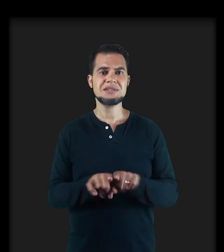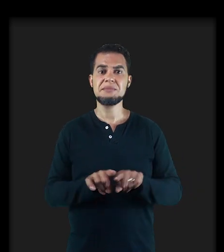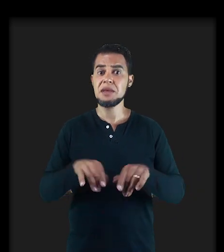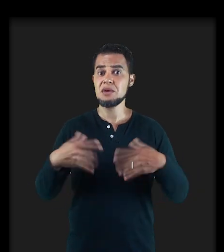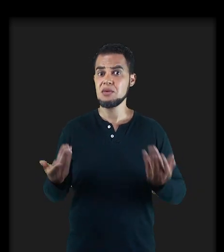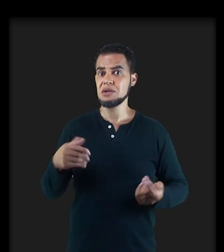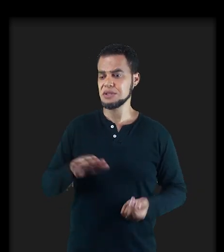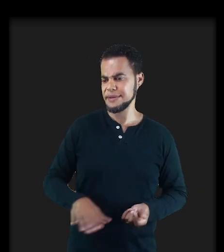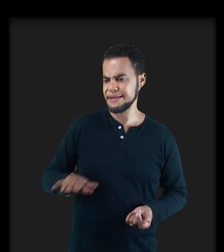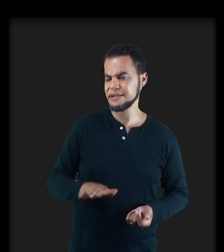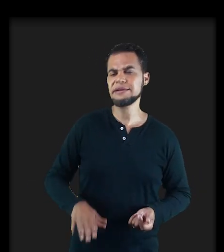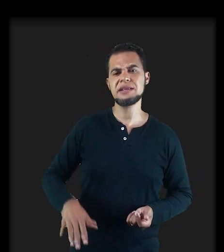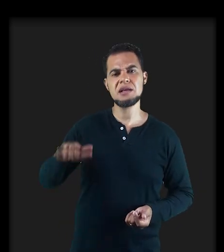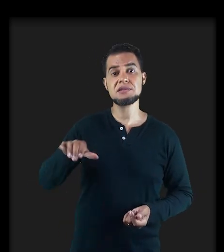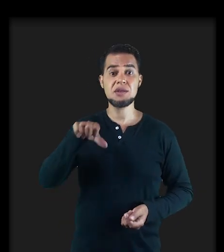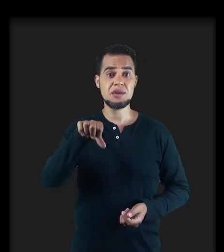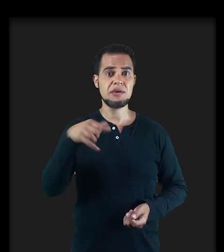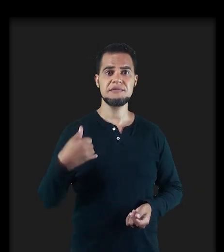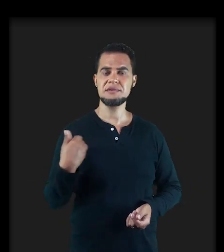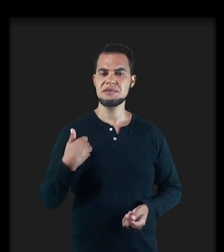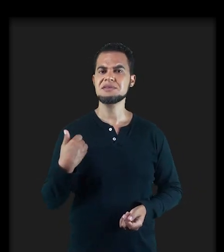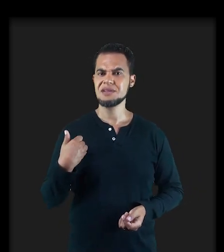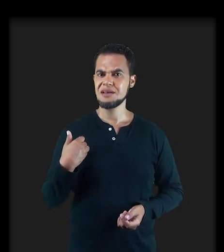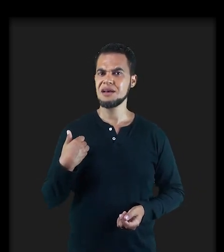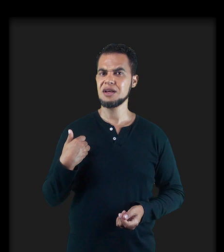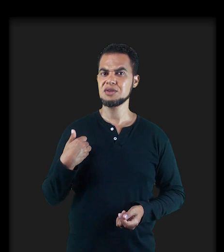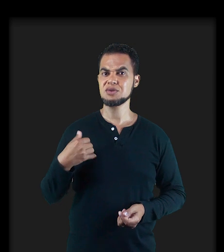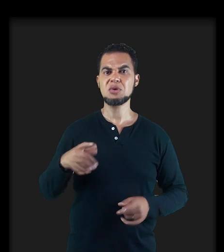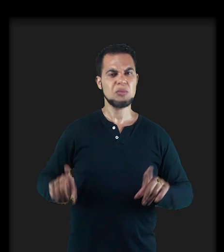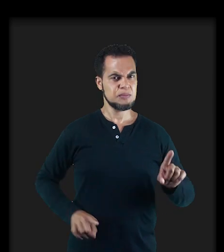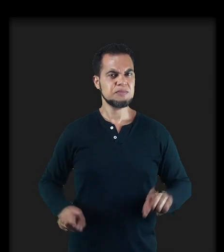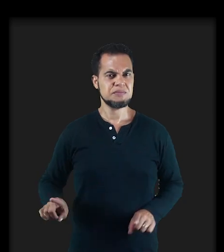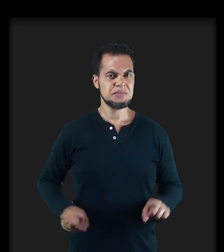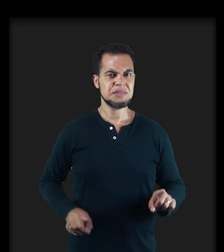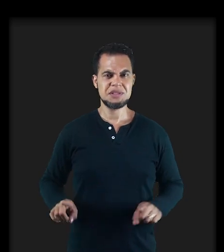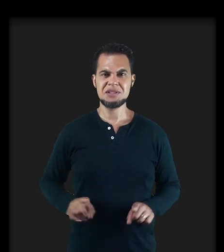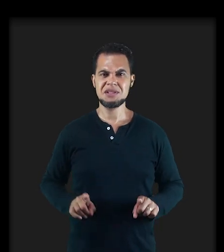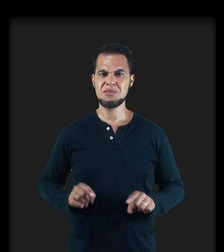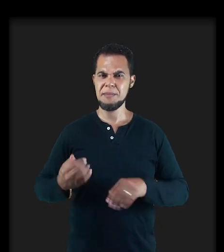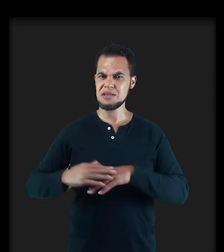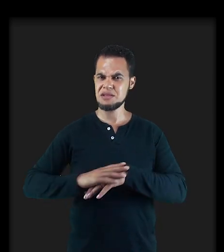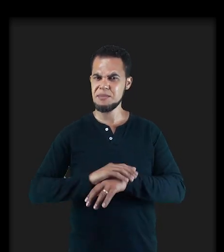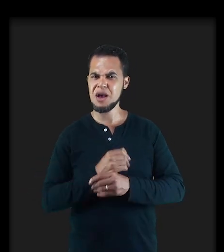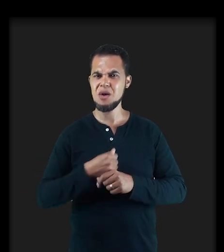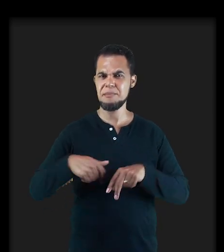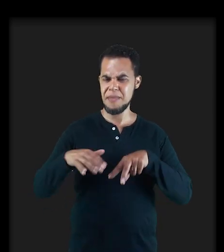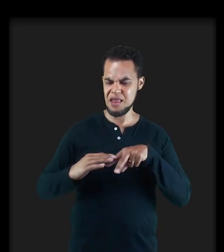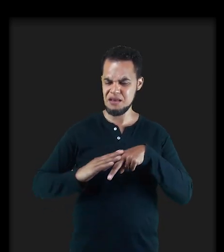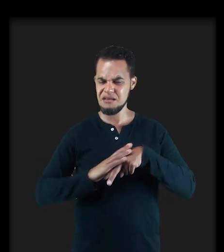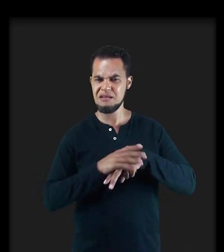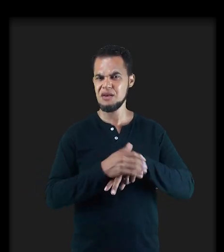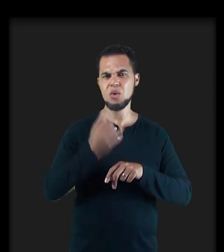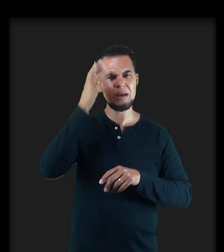era criança, com 9 anos de idade, um primo passando a mão na